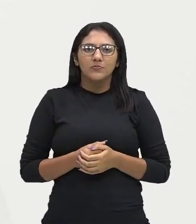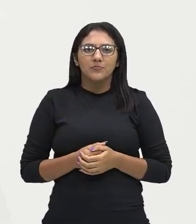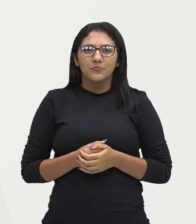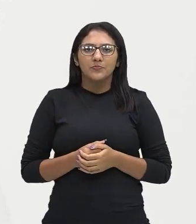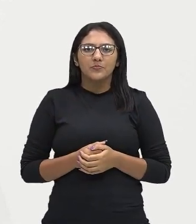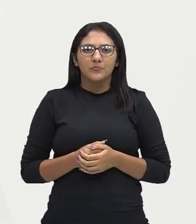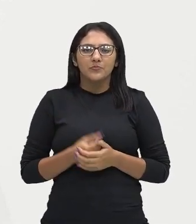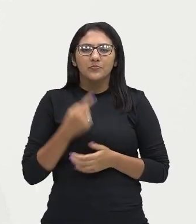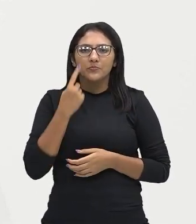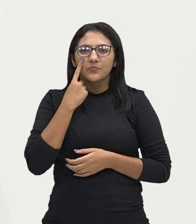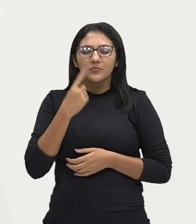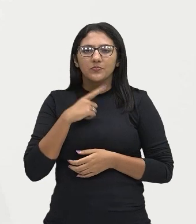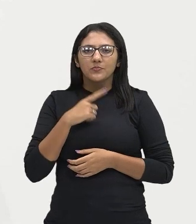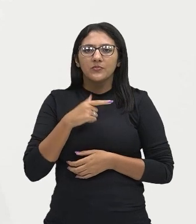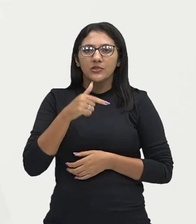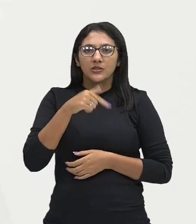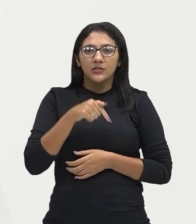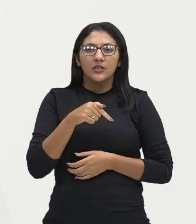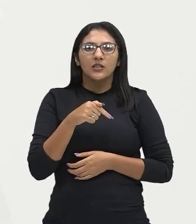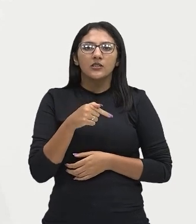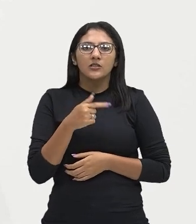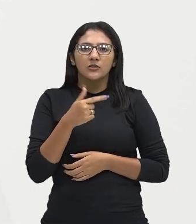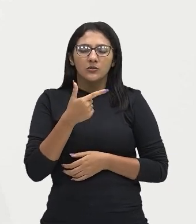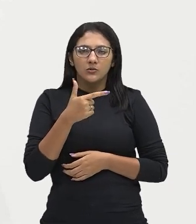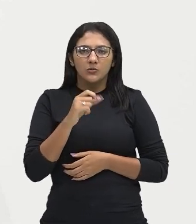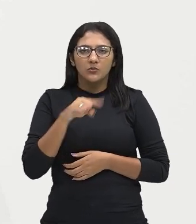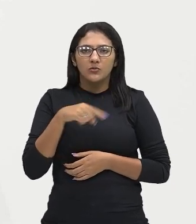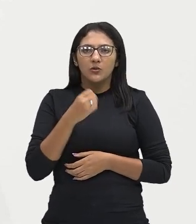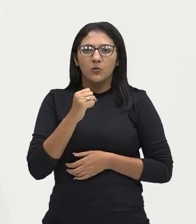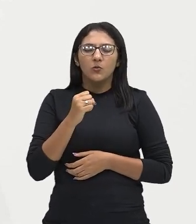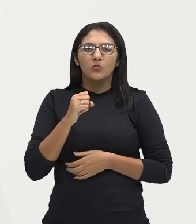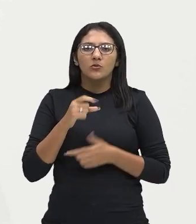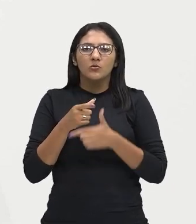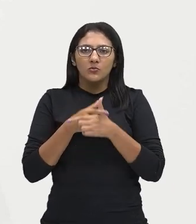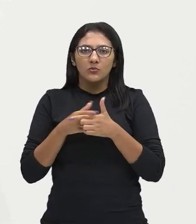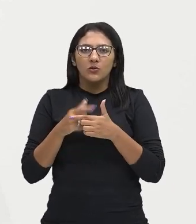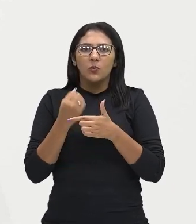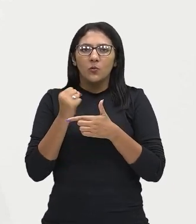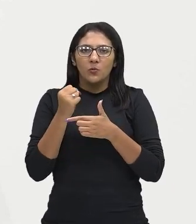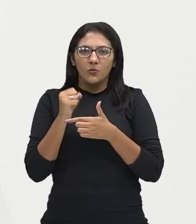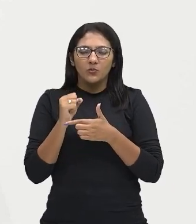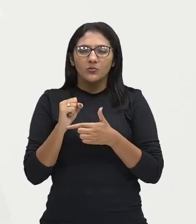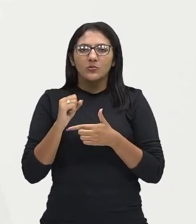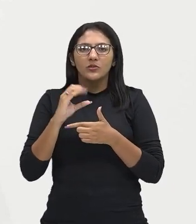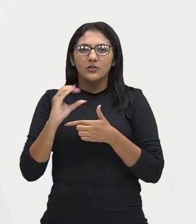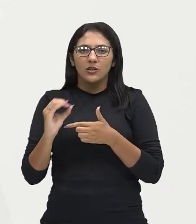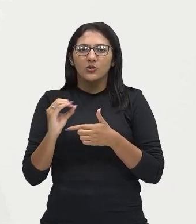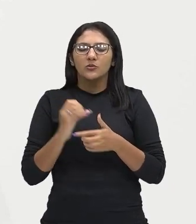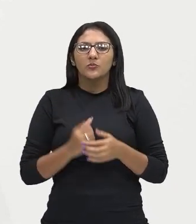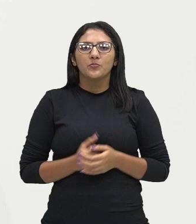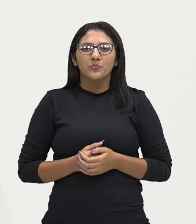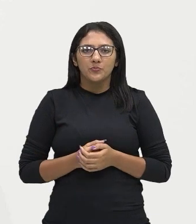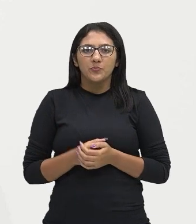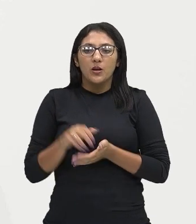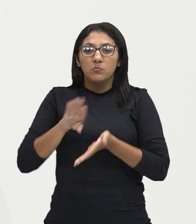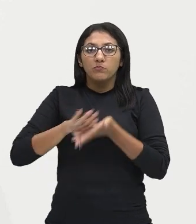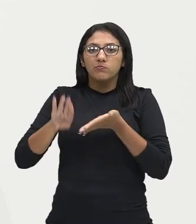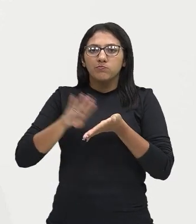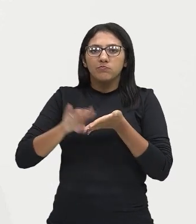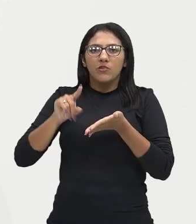ó, com 7,8 dividido por 8,0. Suprimindo as